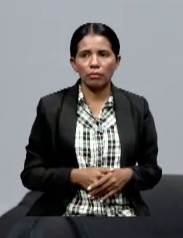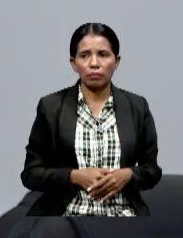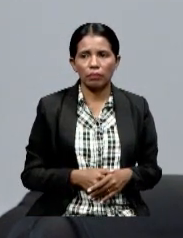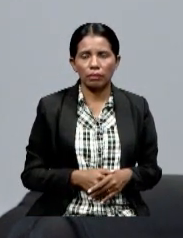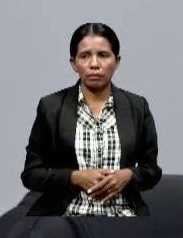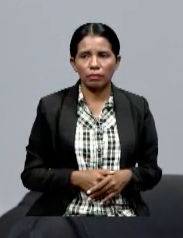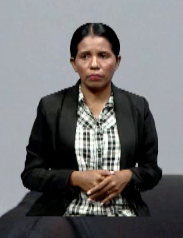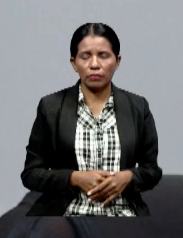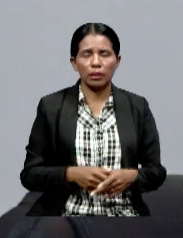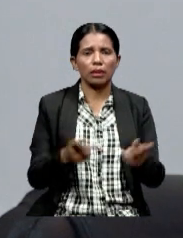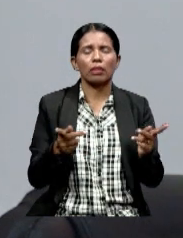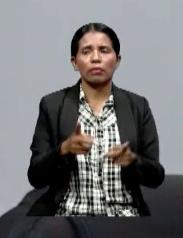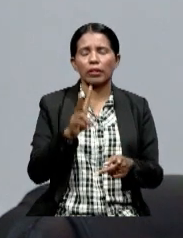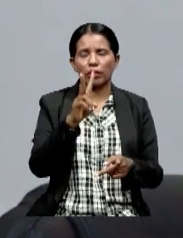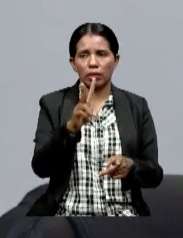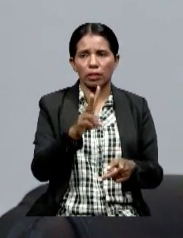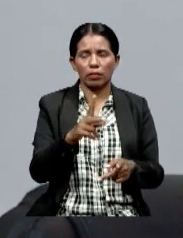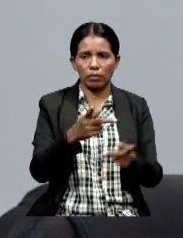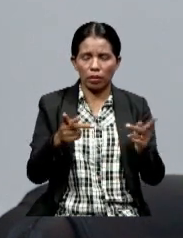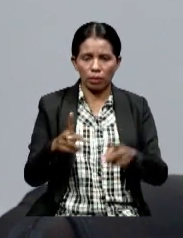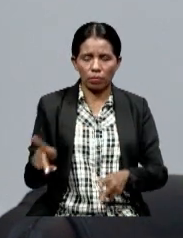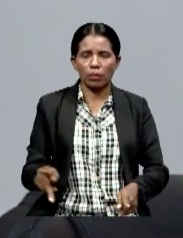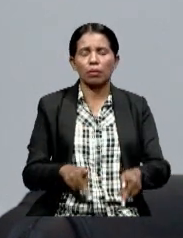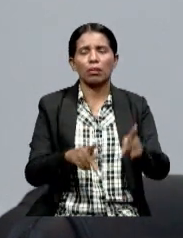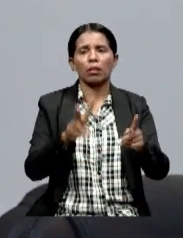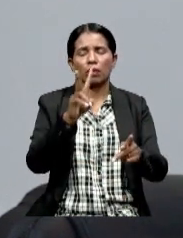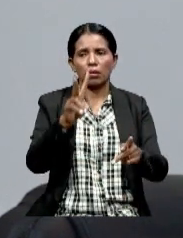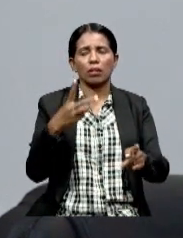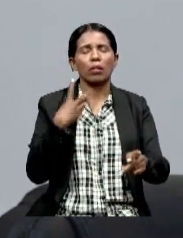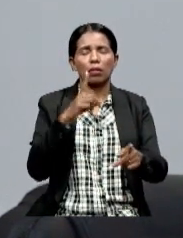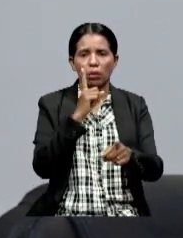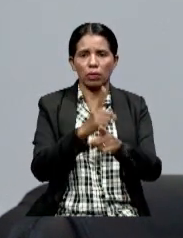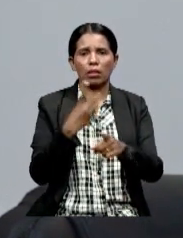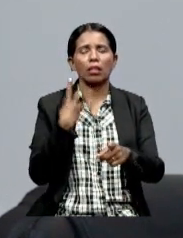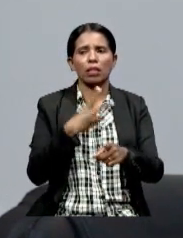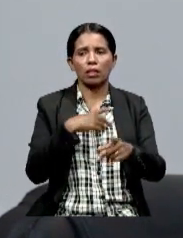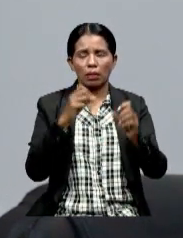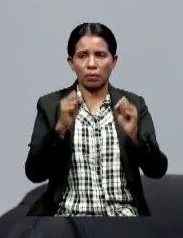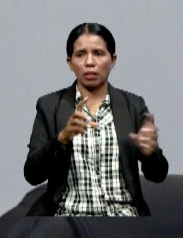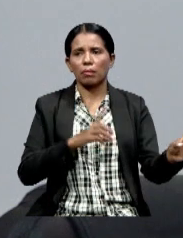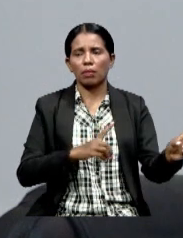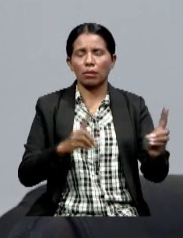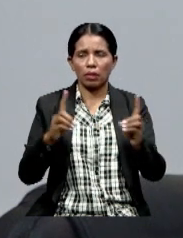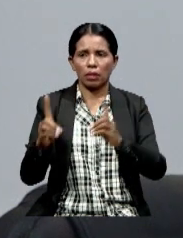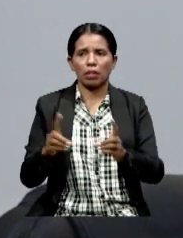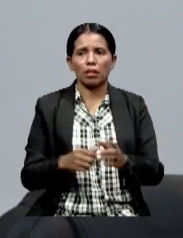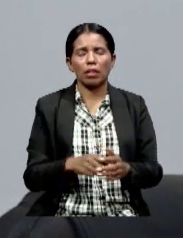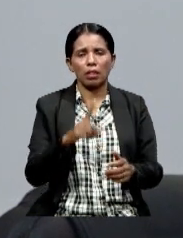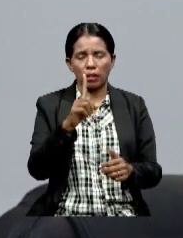Fatem rua. Fato em público, rua, na Belo Los, né? E da Bele implementa Los, na Bela,